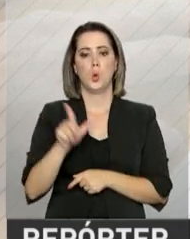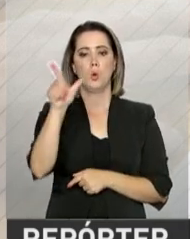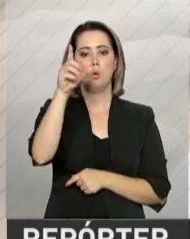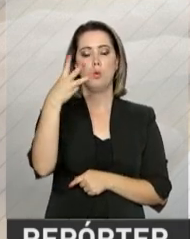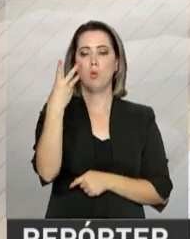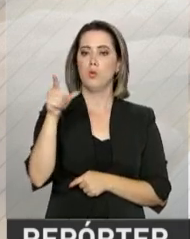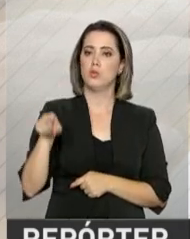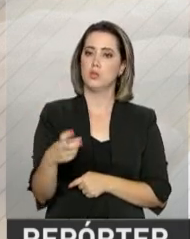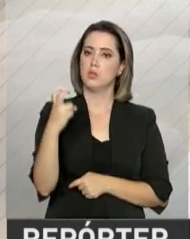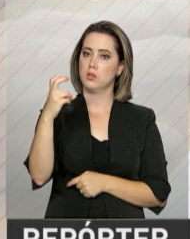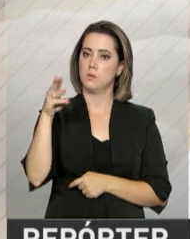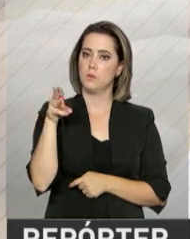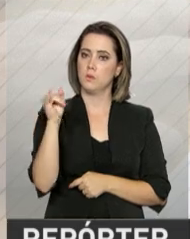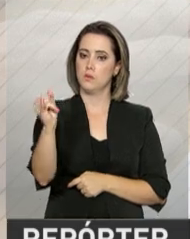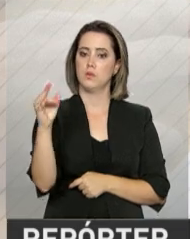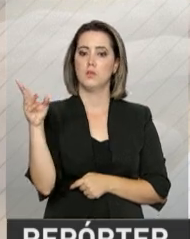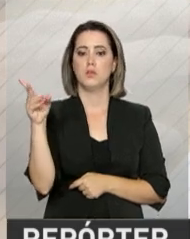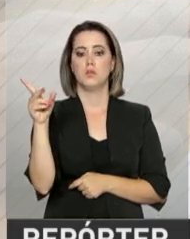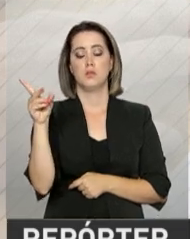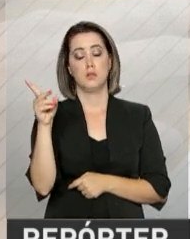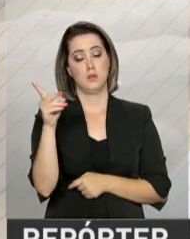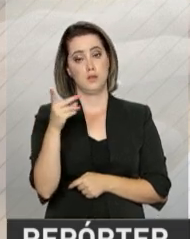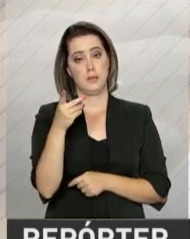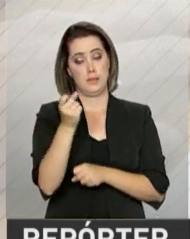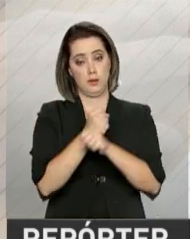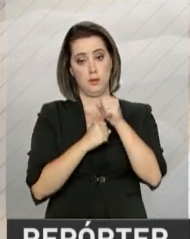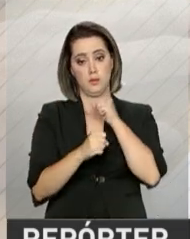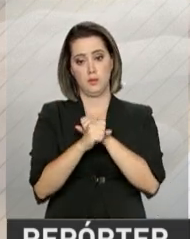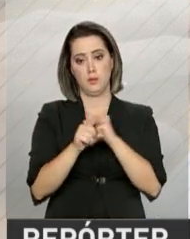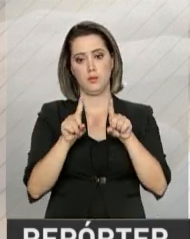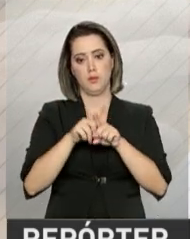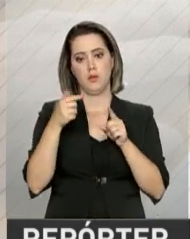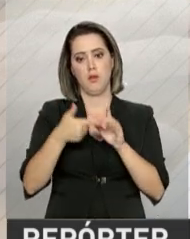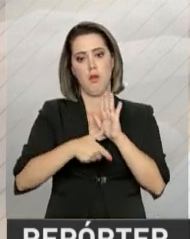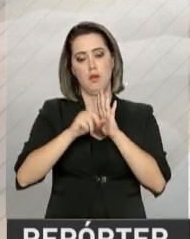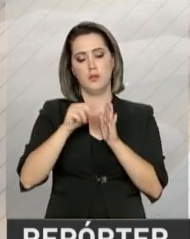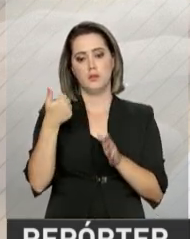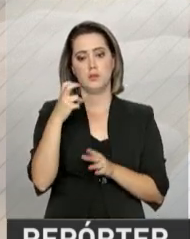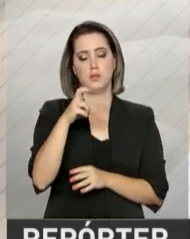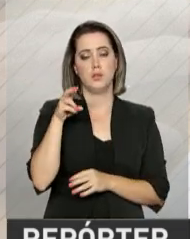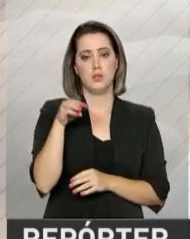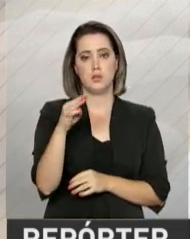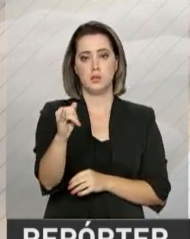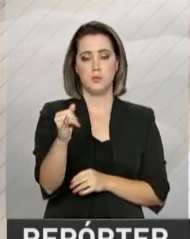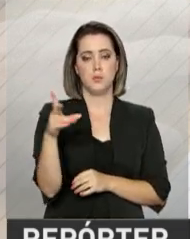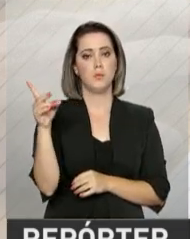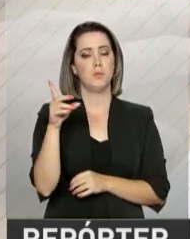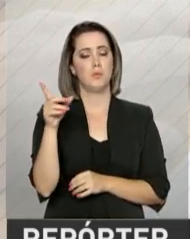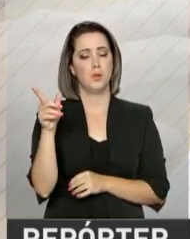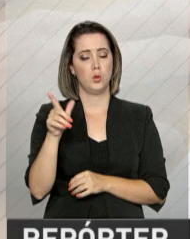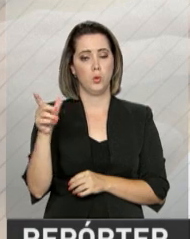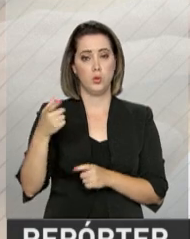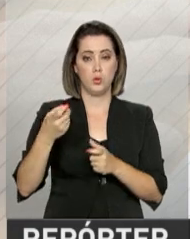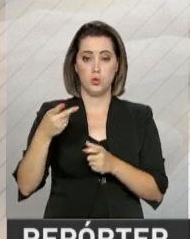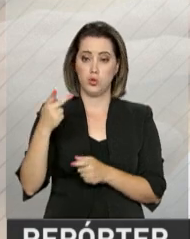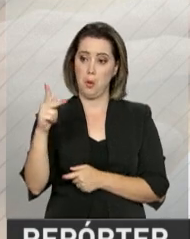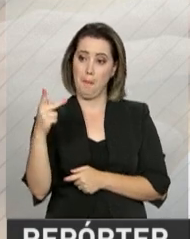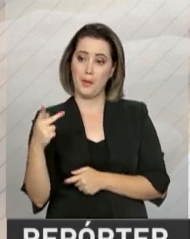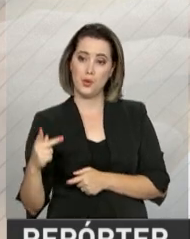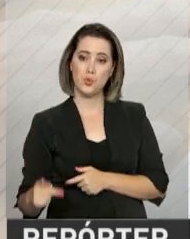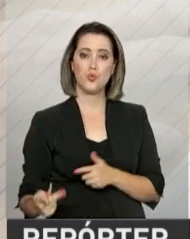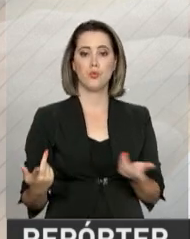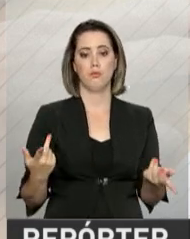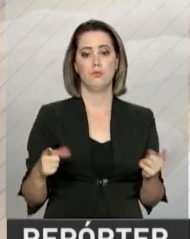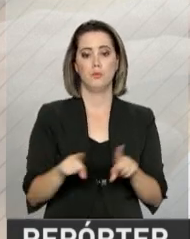reais no ano passado contra 15 bilhões de prejuízo no ano anterior já a petrobras reduziu a sua dívida de cerca de 35 bilhões